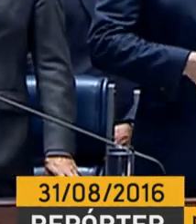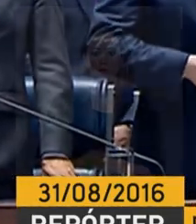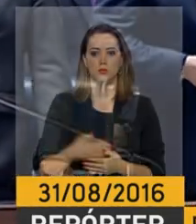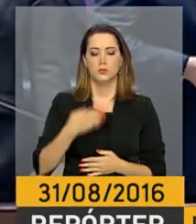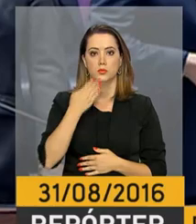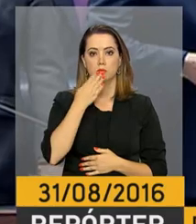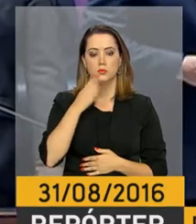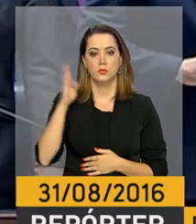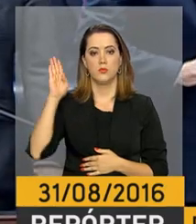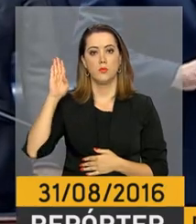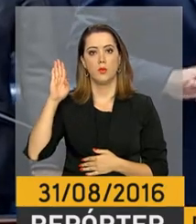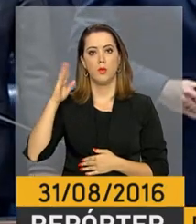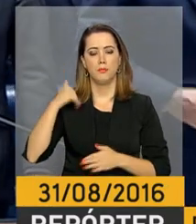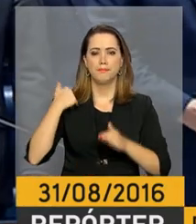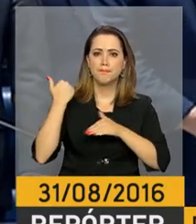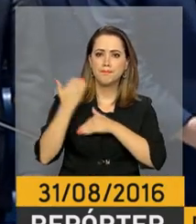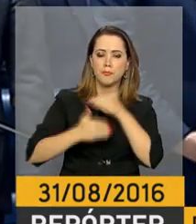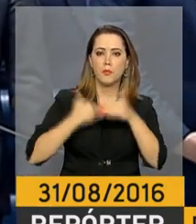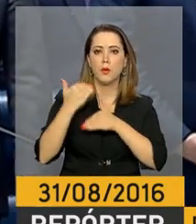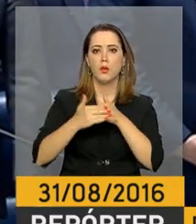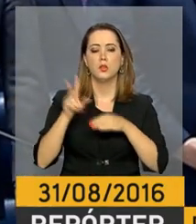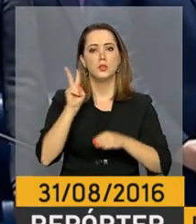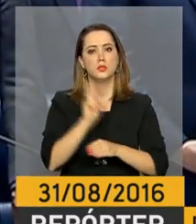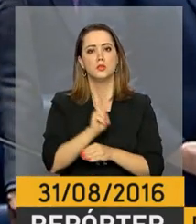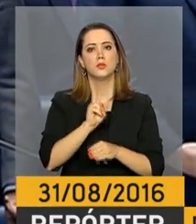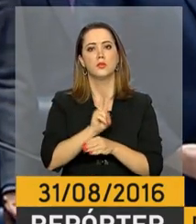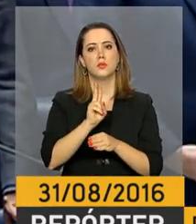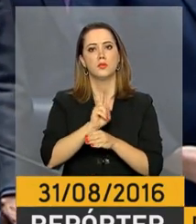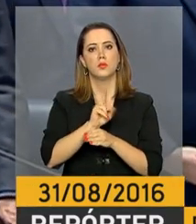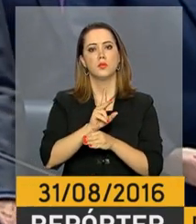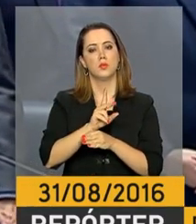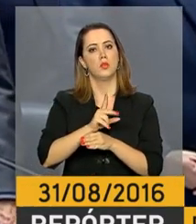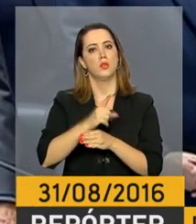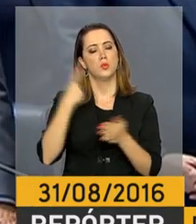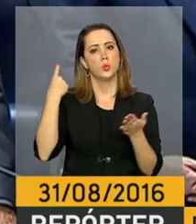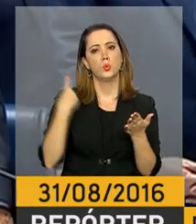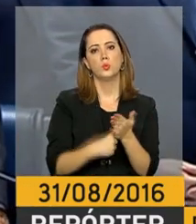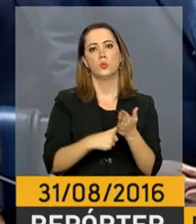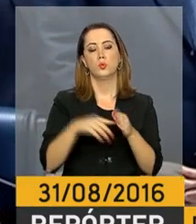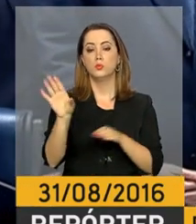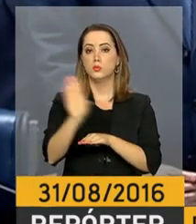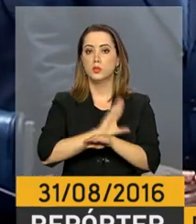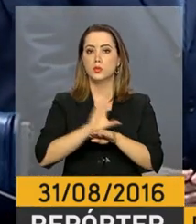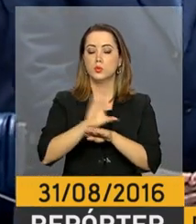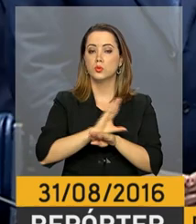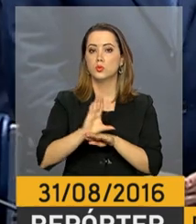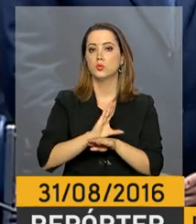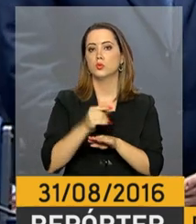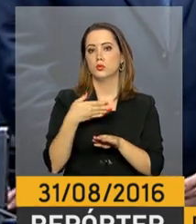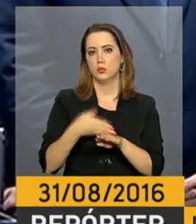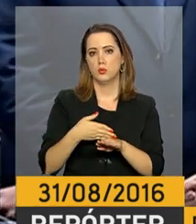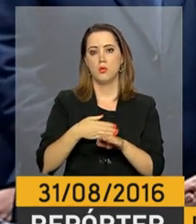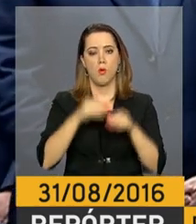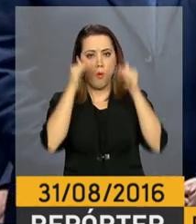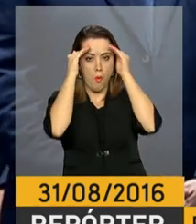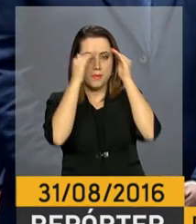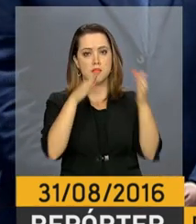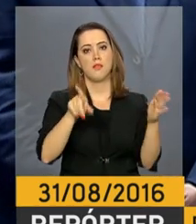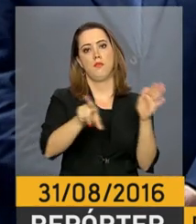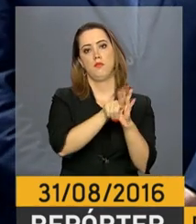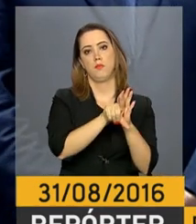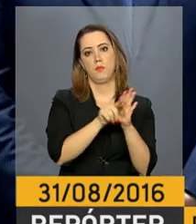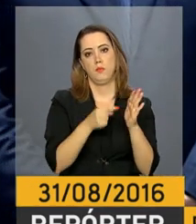Prometo manter, defender e cumprir a Constituição, observar as